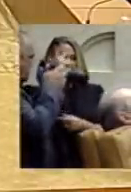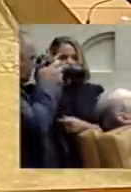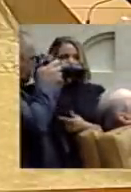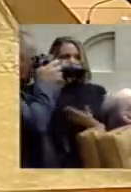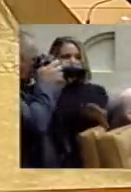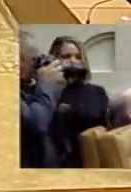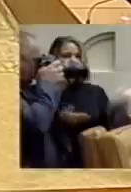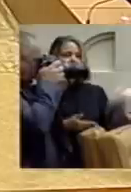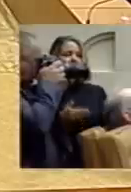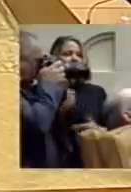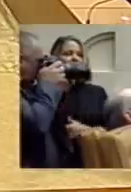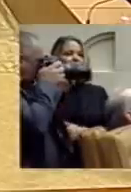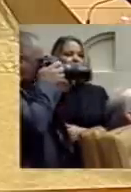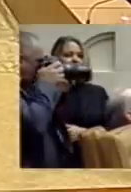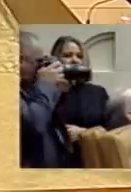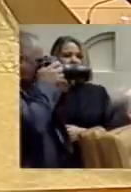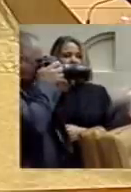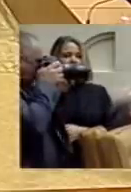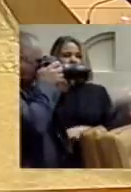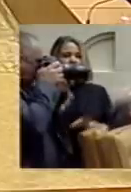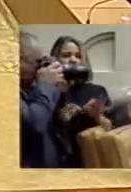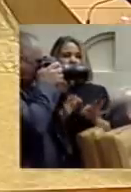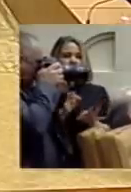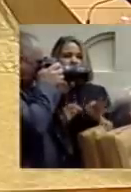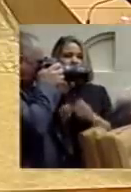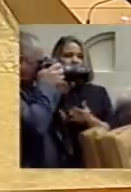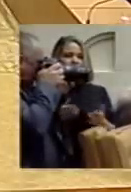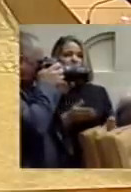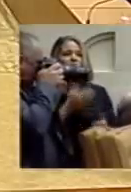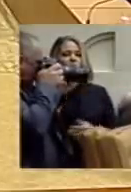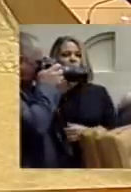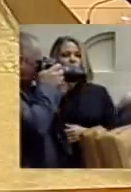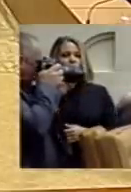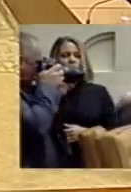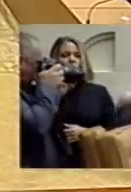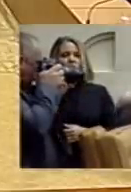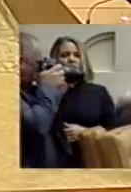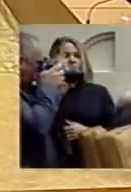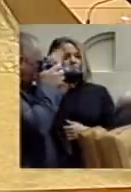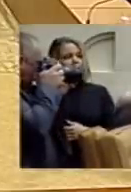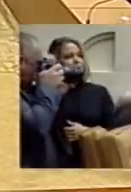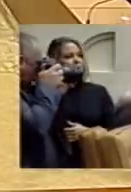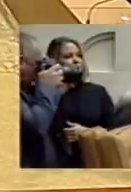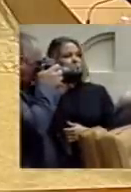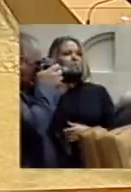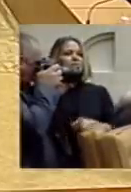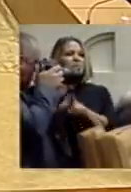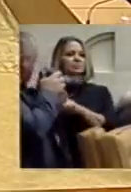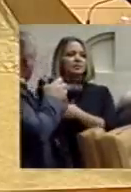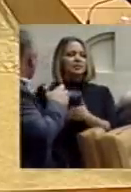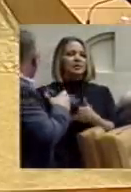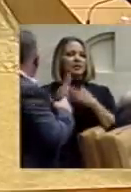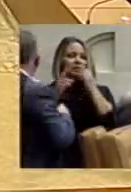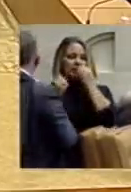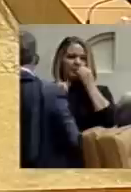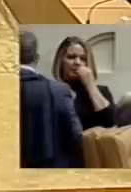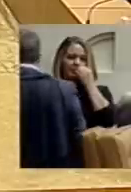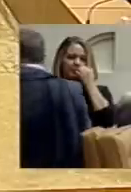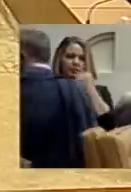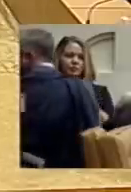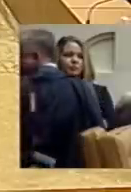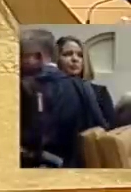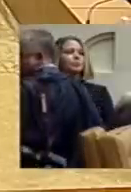presidentes das associações de magistratura, senhores artistas presentes, Hamilton de Holanda, Regina